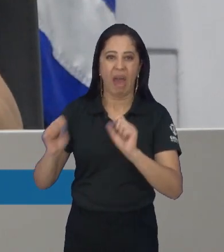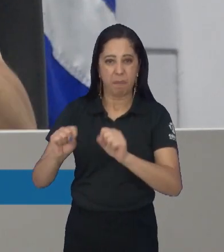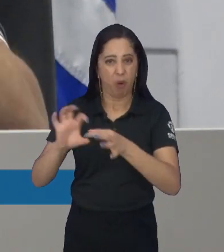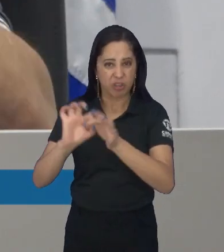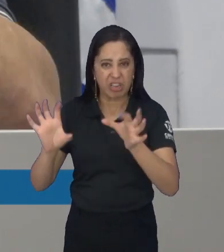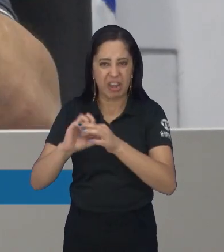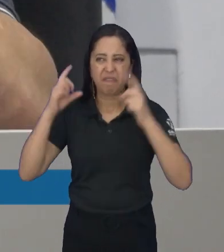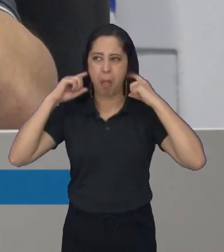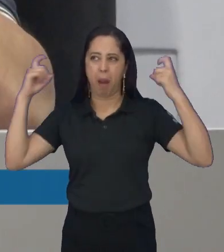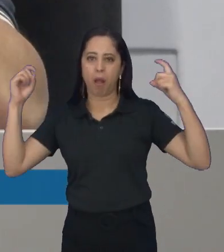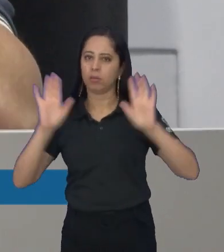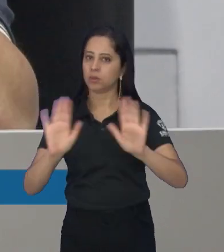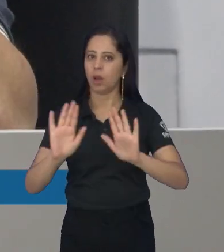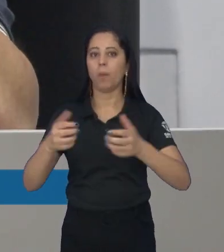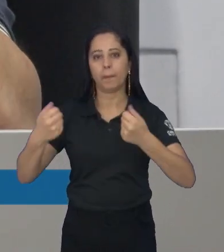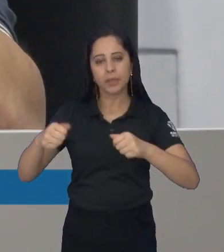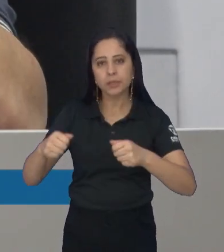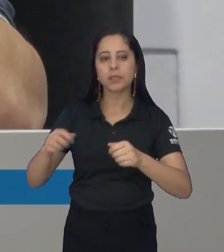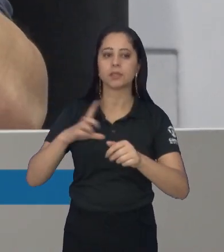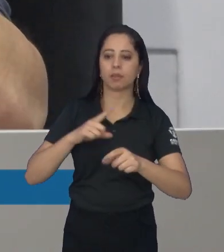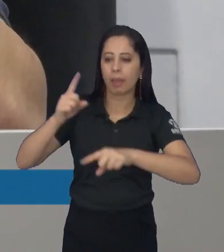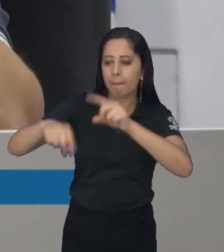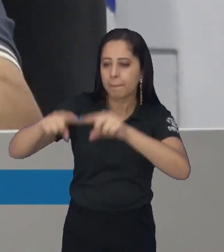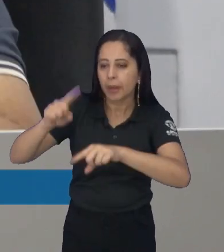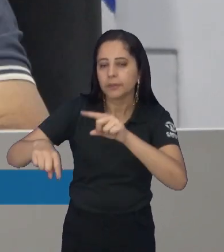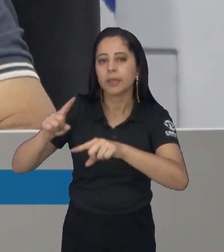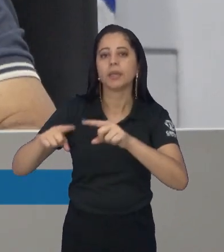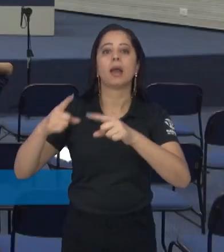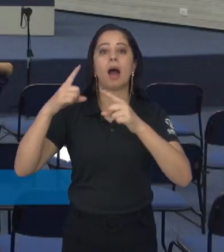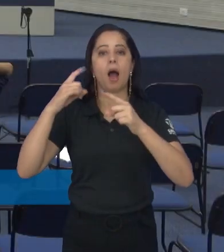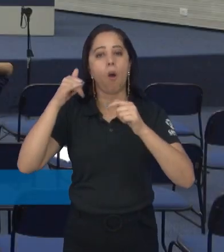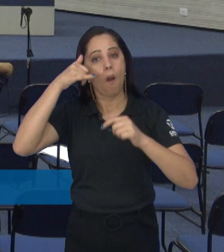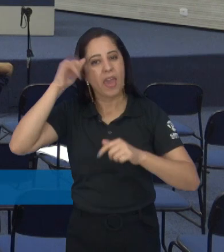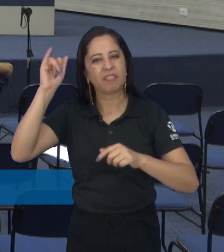continua aí também